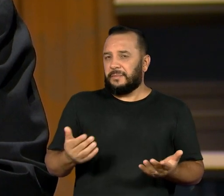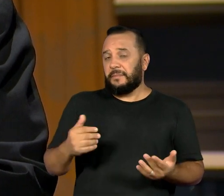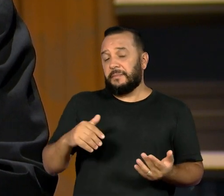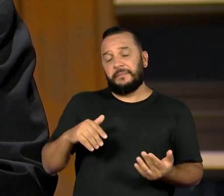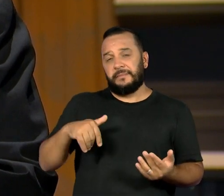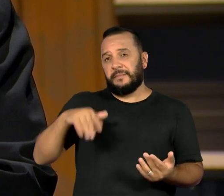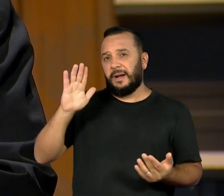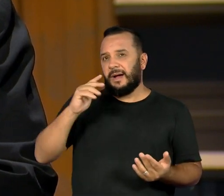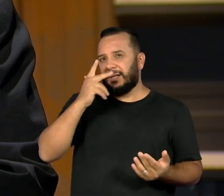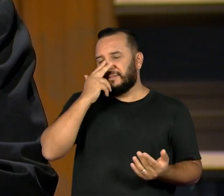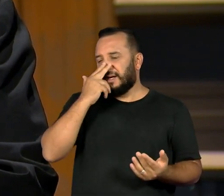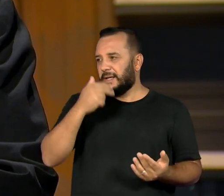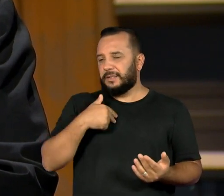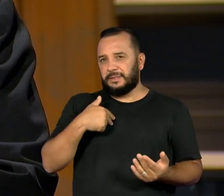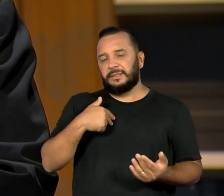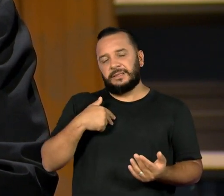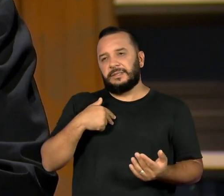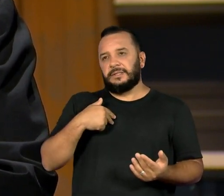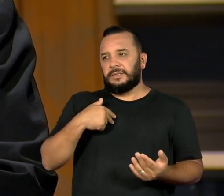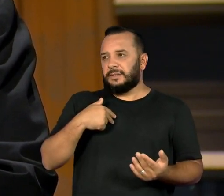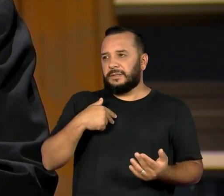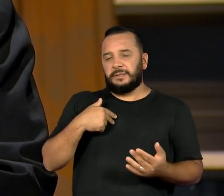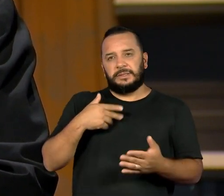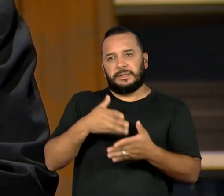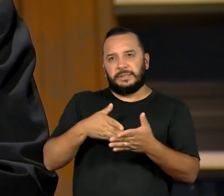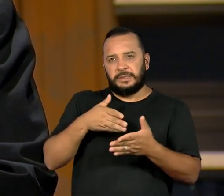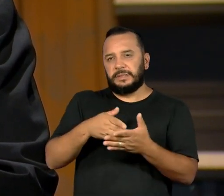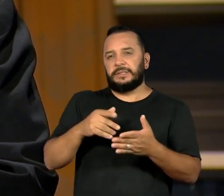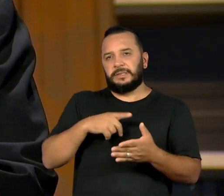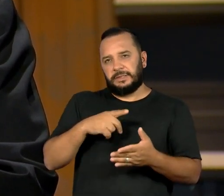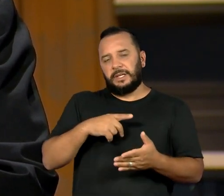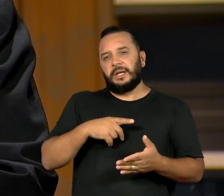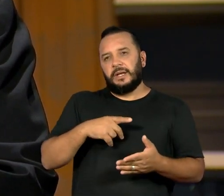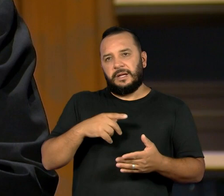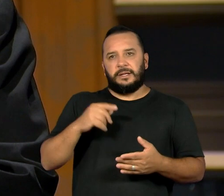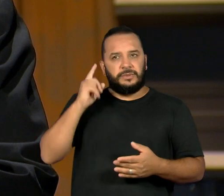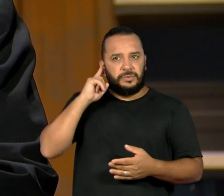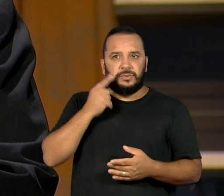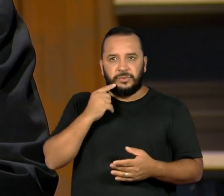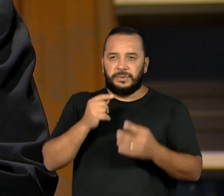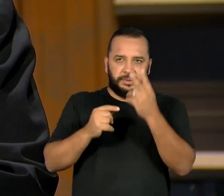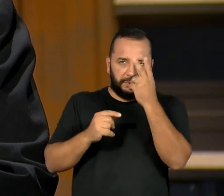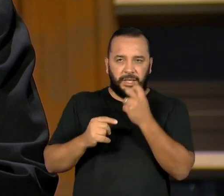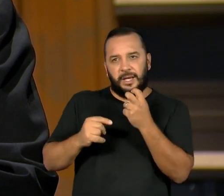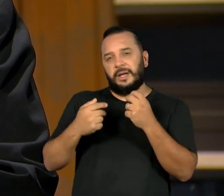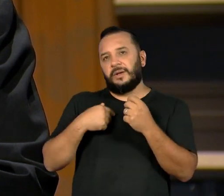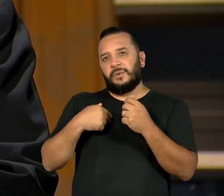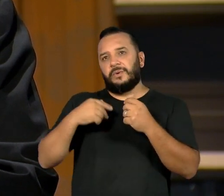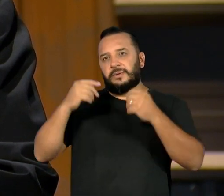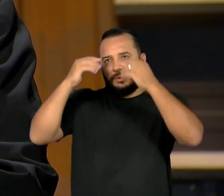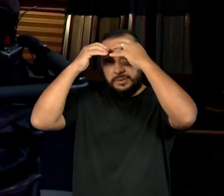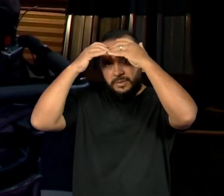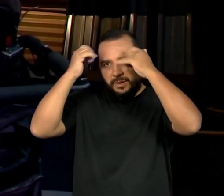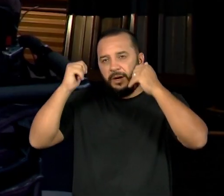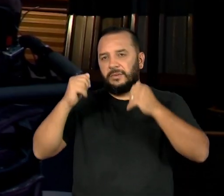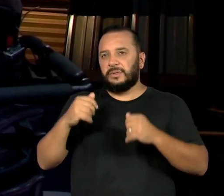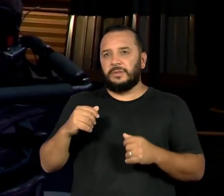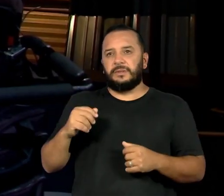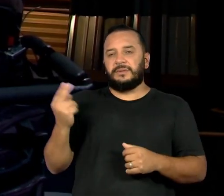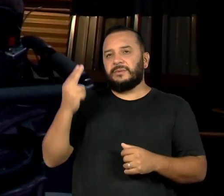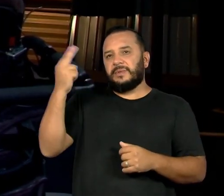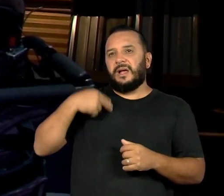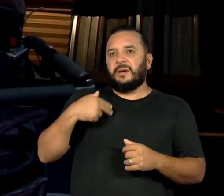complexos, sensoriais, intelectuais, não tem mais como a equipe jogar para debaixo do tapete, um negócio que já não estava funcionando. Aquilo vira